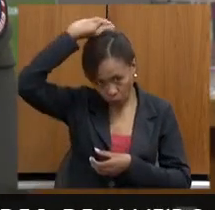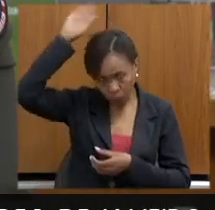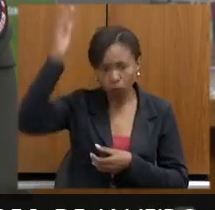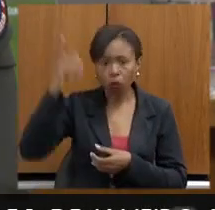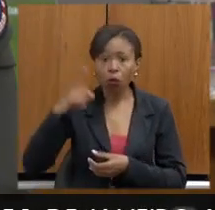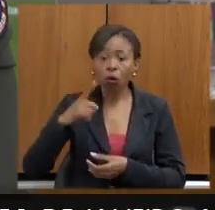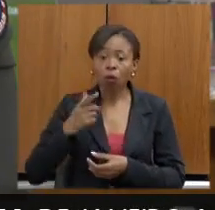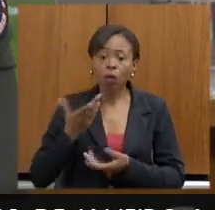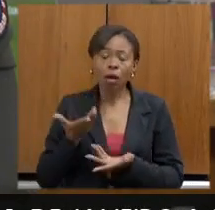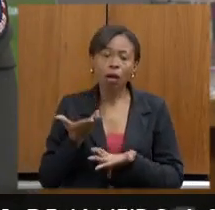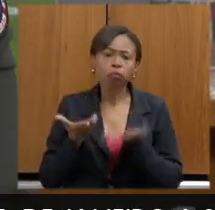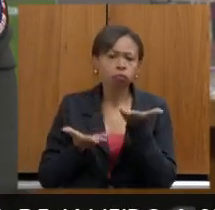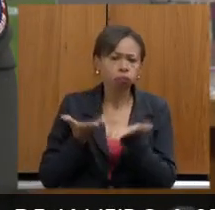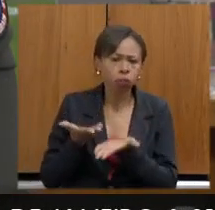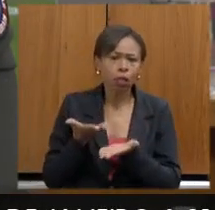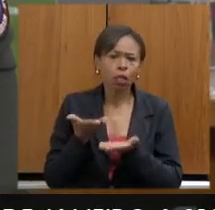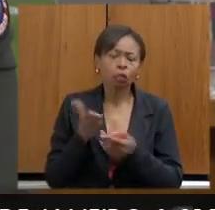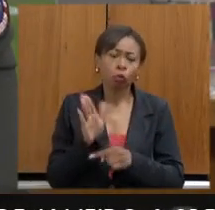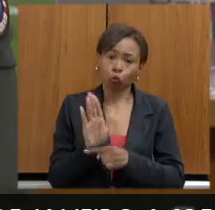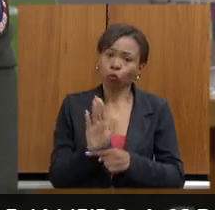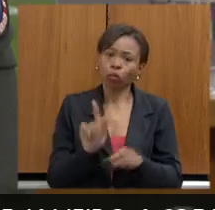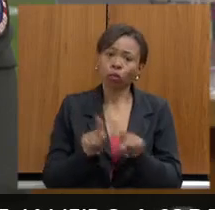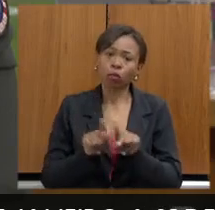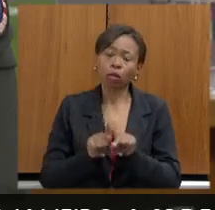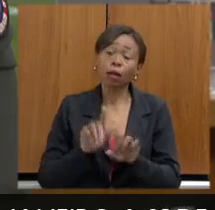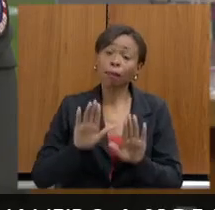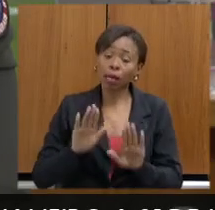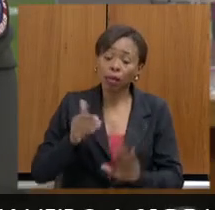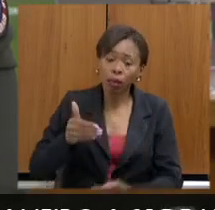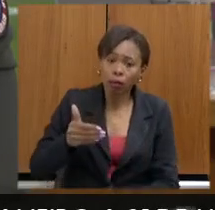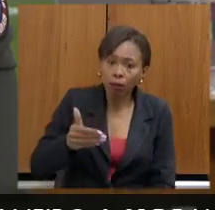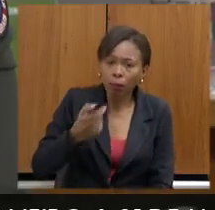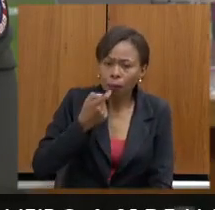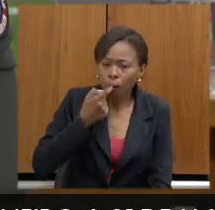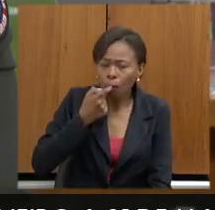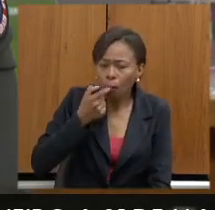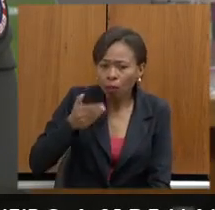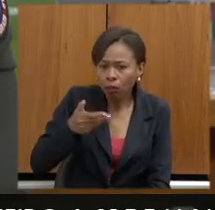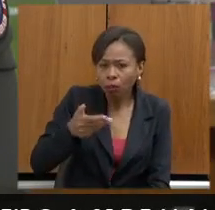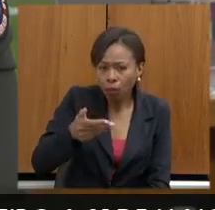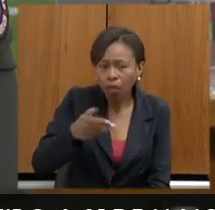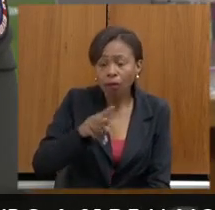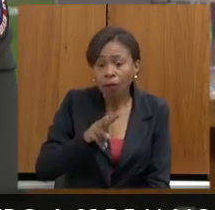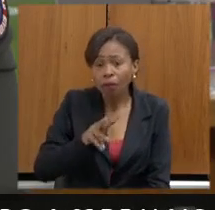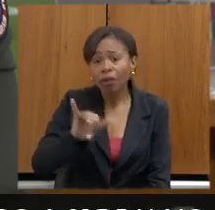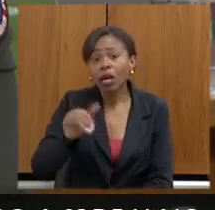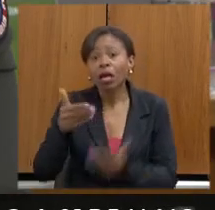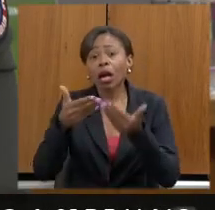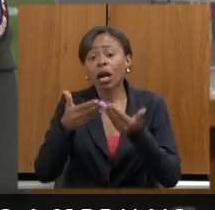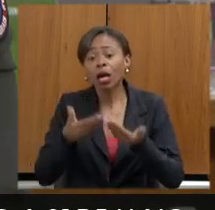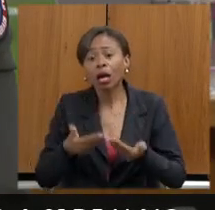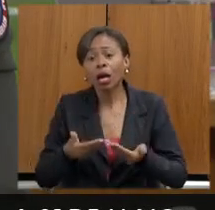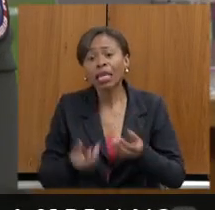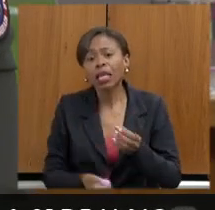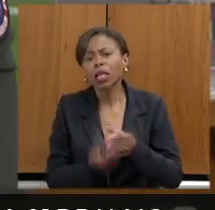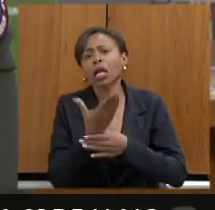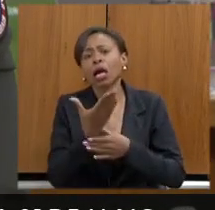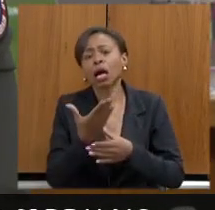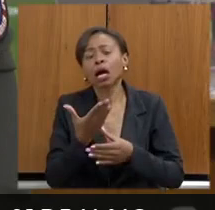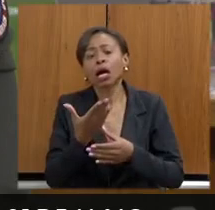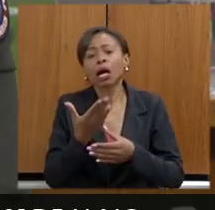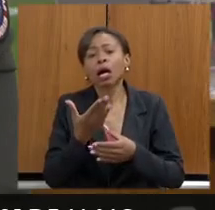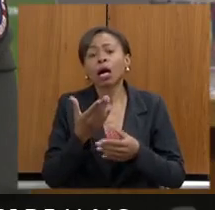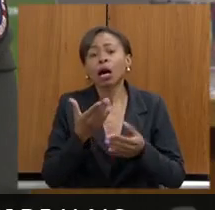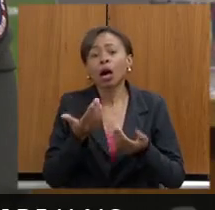nós temos também em breve lançamento de um acompanhamento não apenas